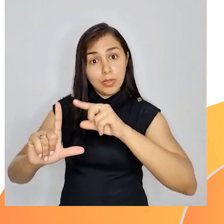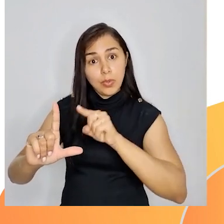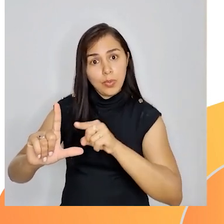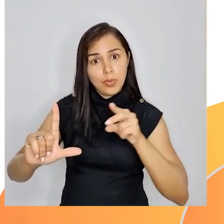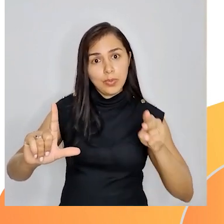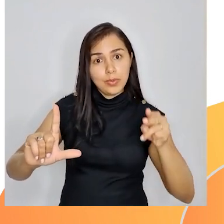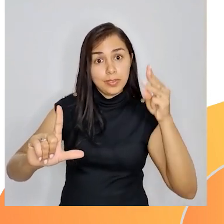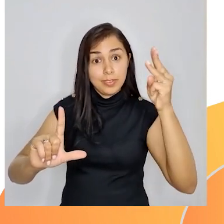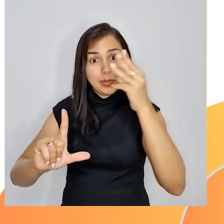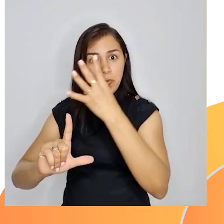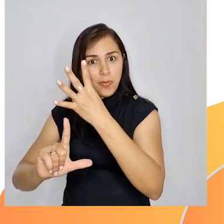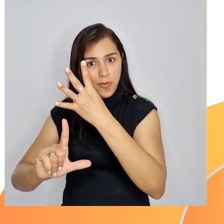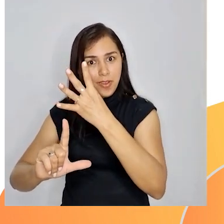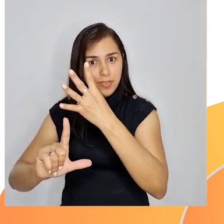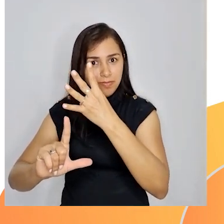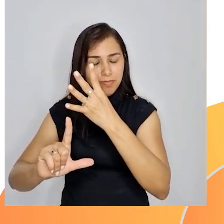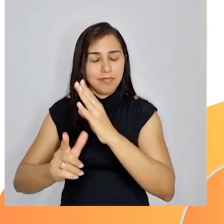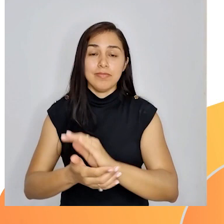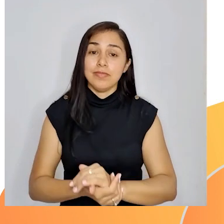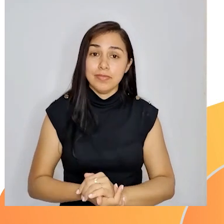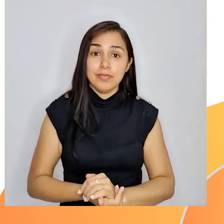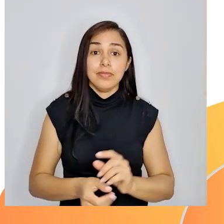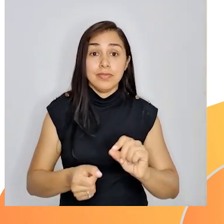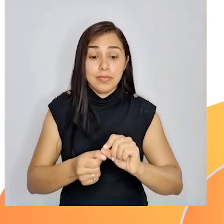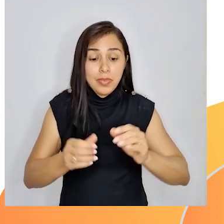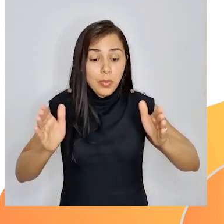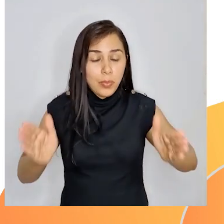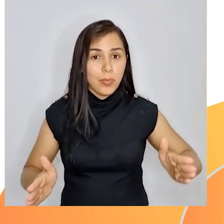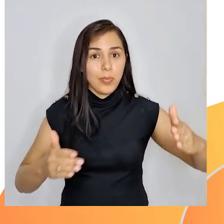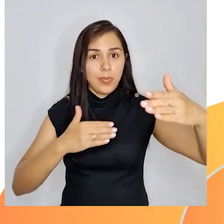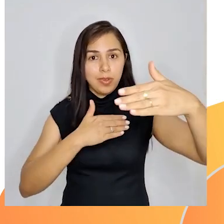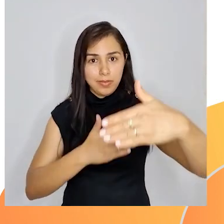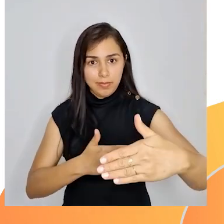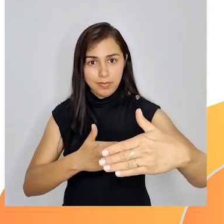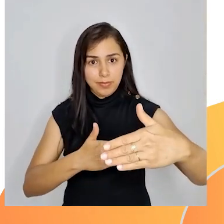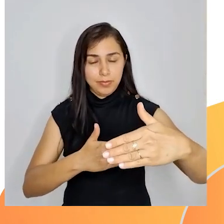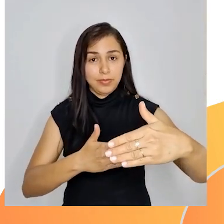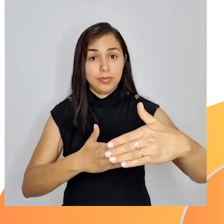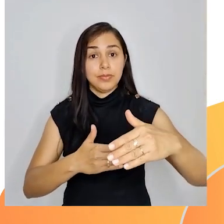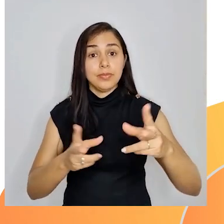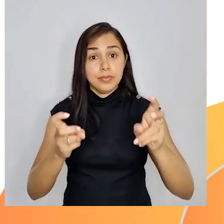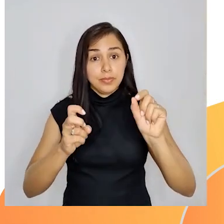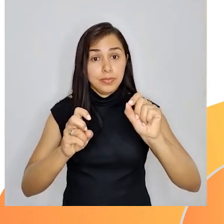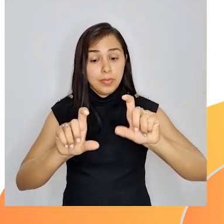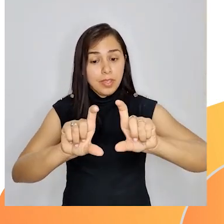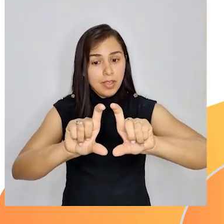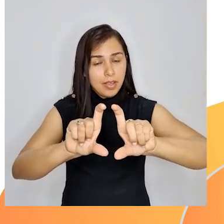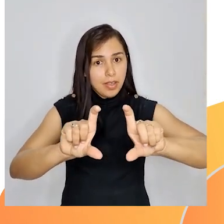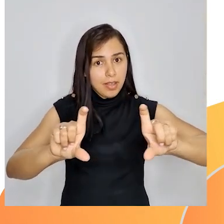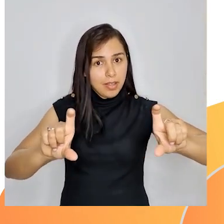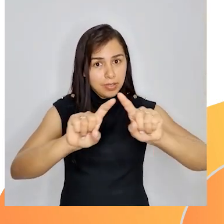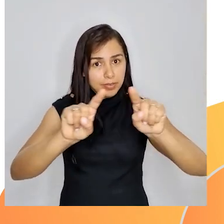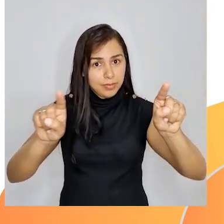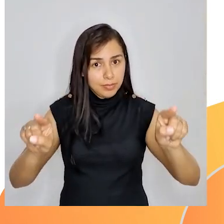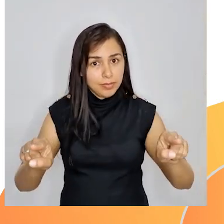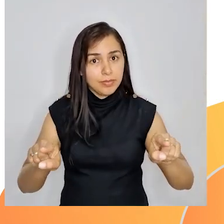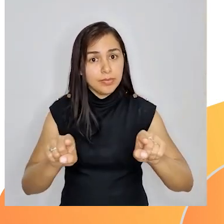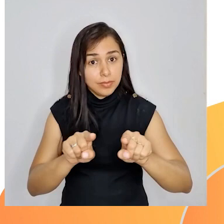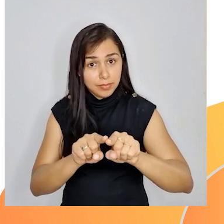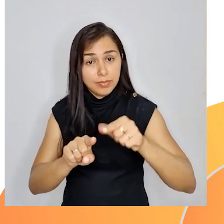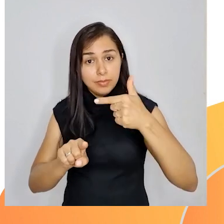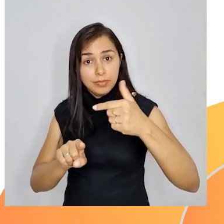as faces laterais da Caixa tem áreas 24 cm quadrado ou 28